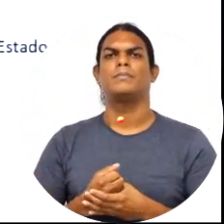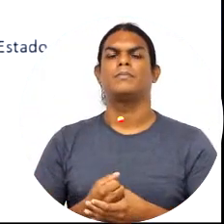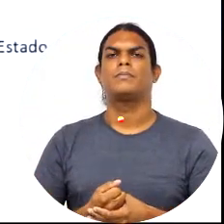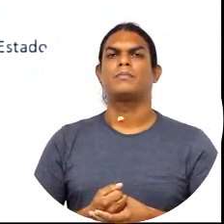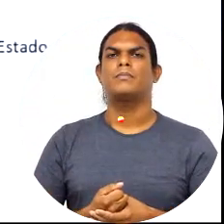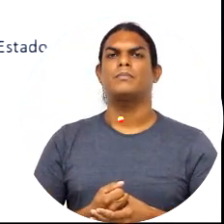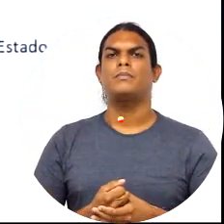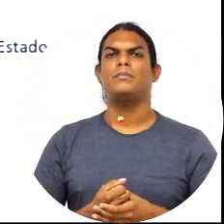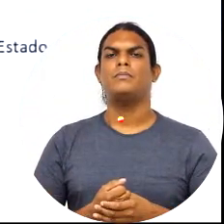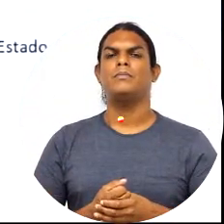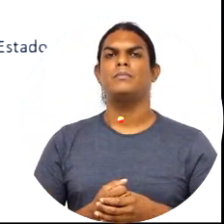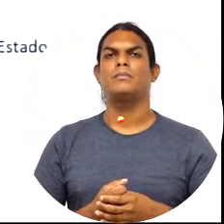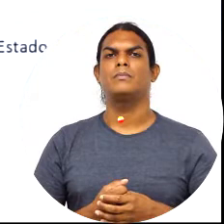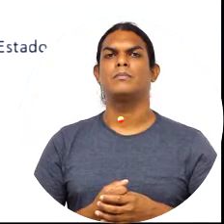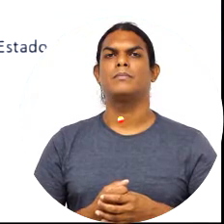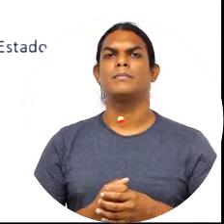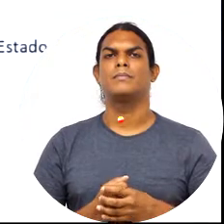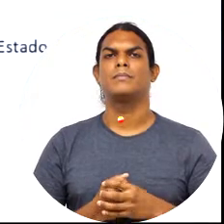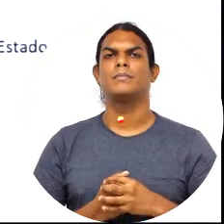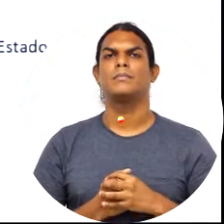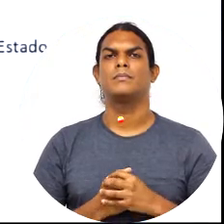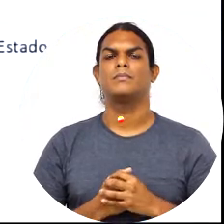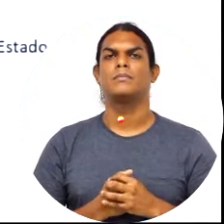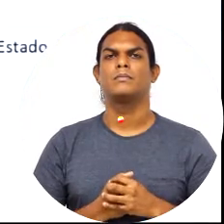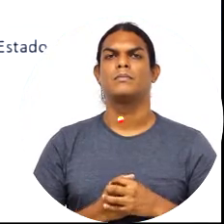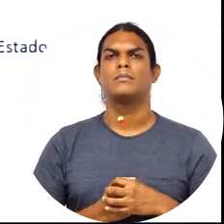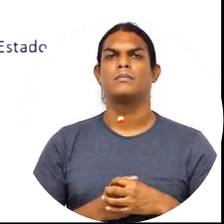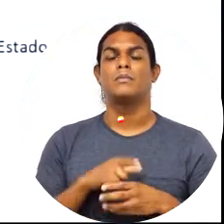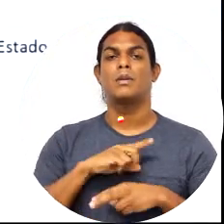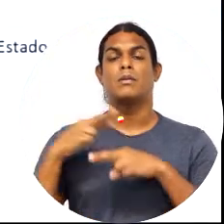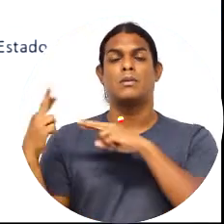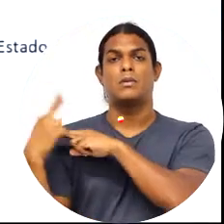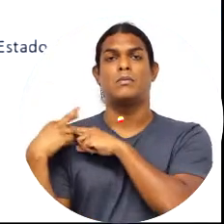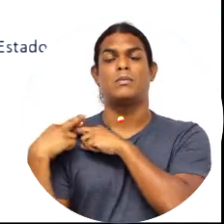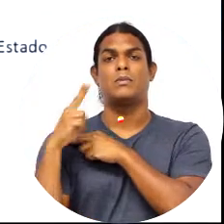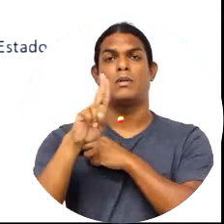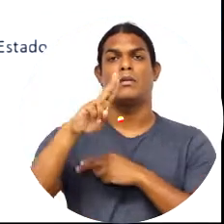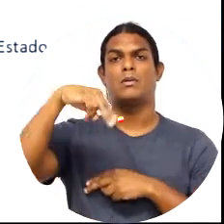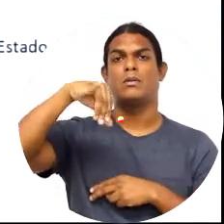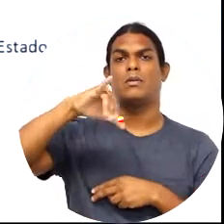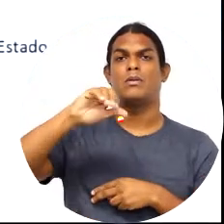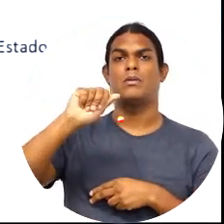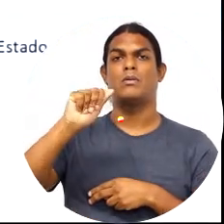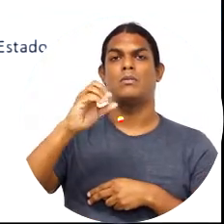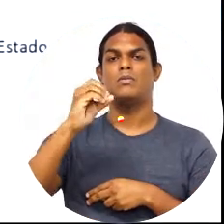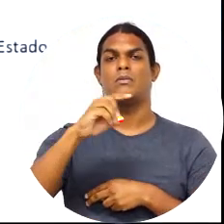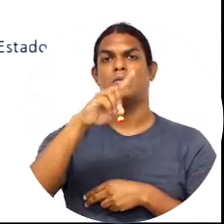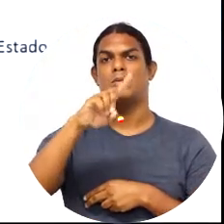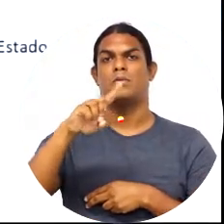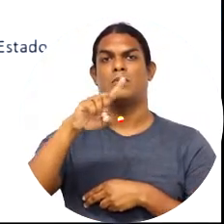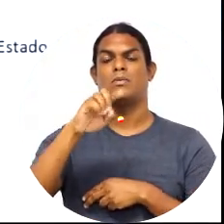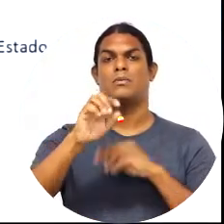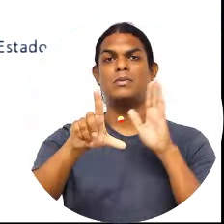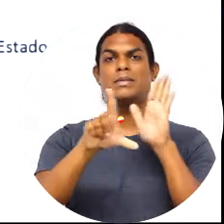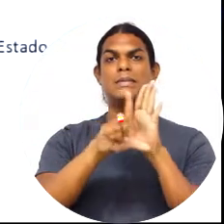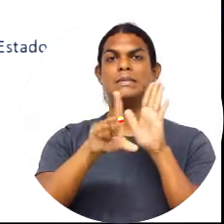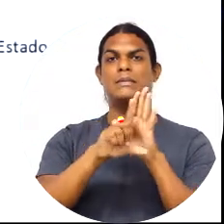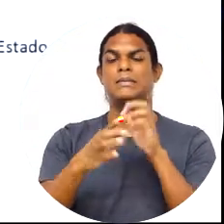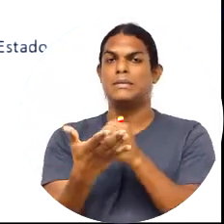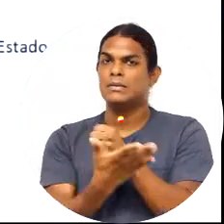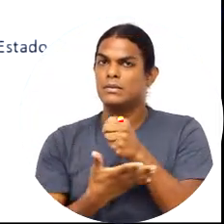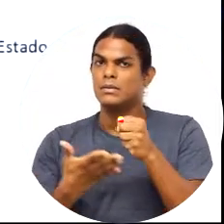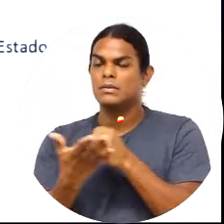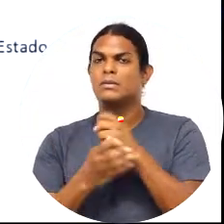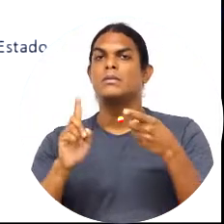evolutivo, nós tivemos a determinação da competência da União para legislar sobre as diretrizes e bases e também dos